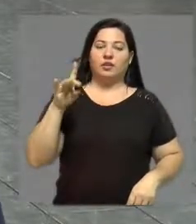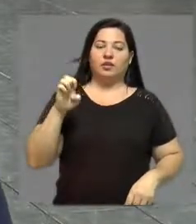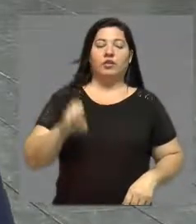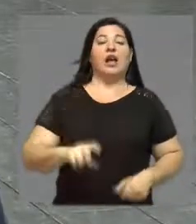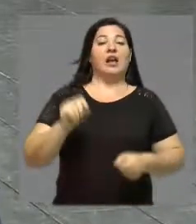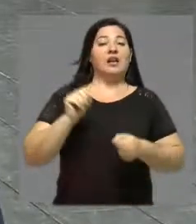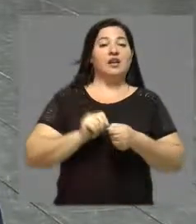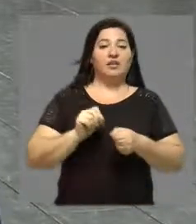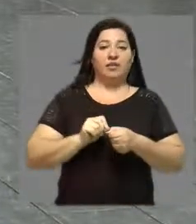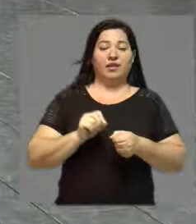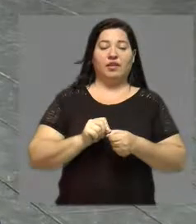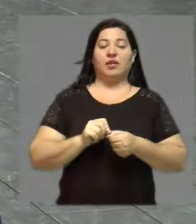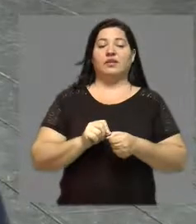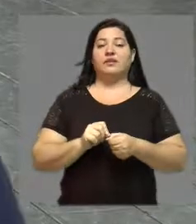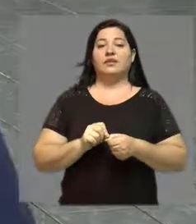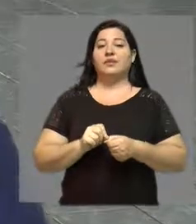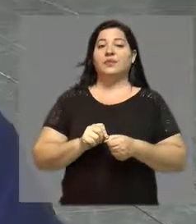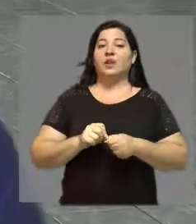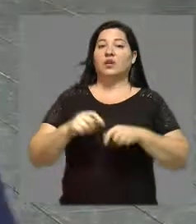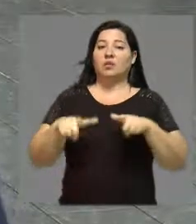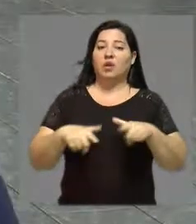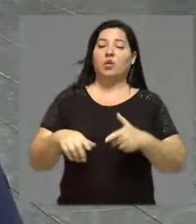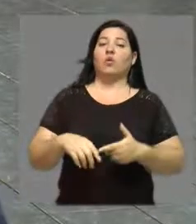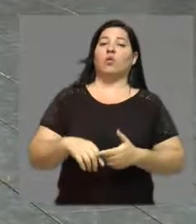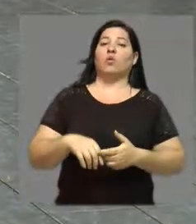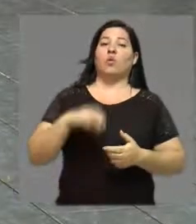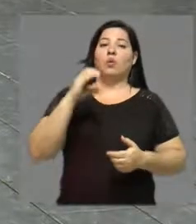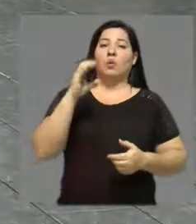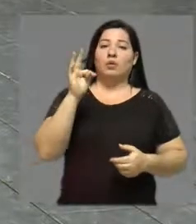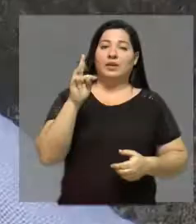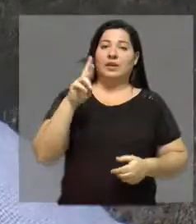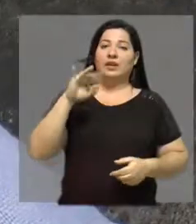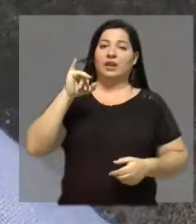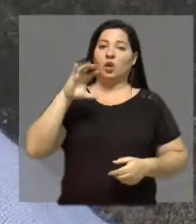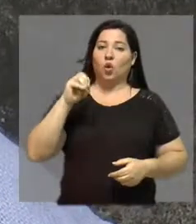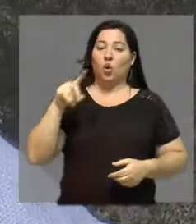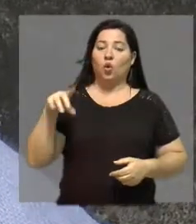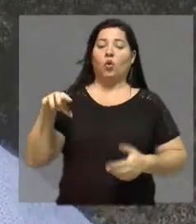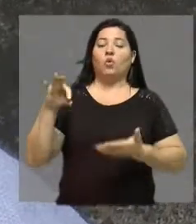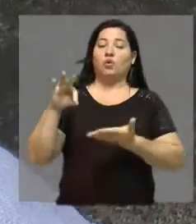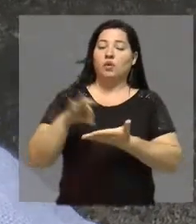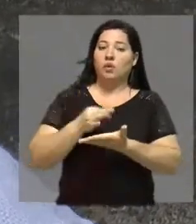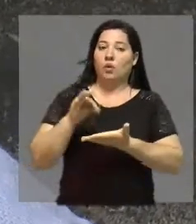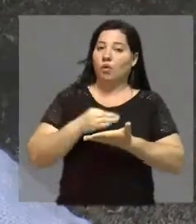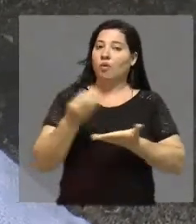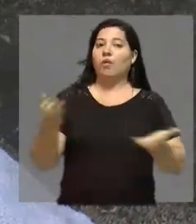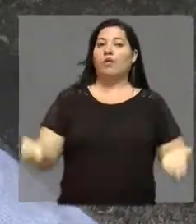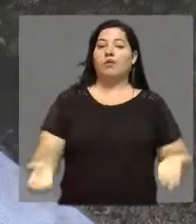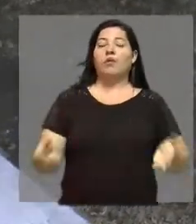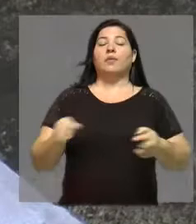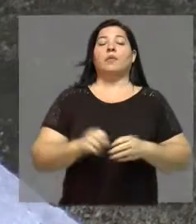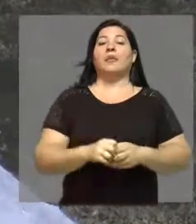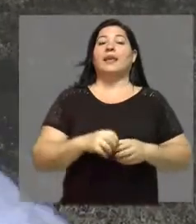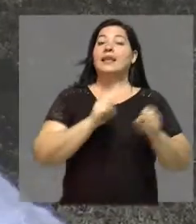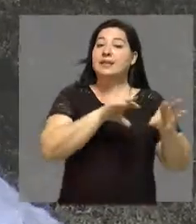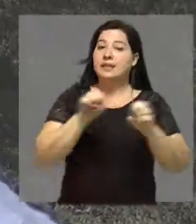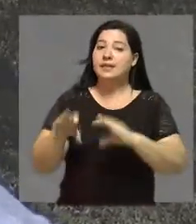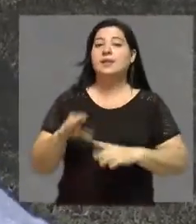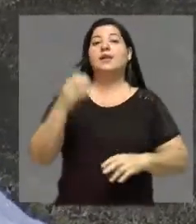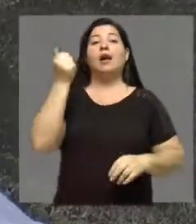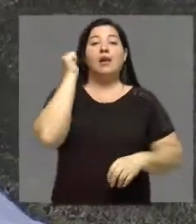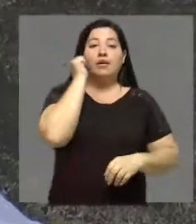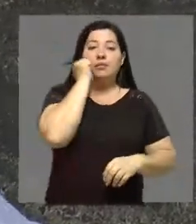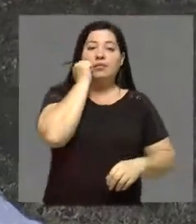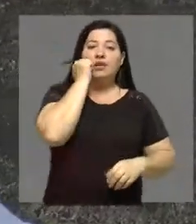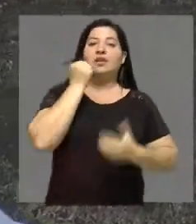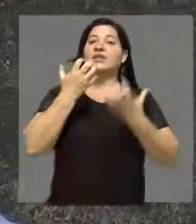eles realizam um trabalho para aqueles que querem aprender o tricô, né? Fazem aqui esse trabalho também, ensinando as